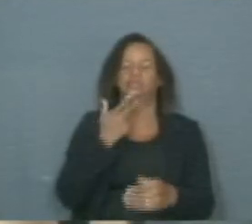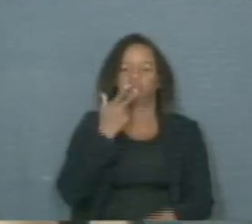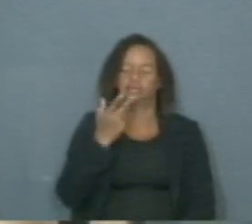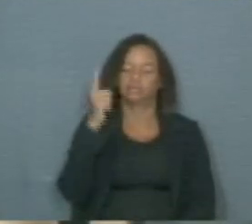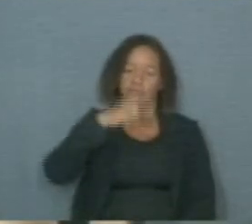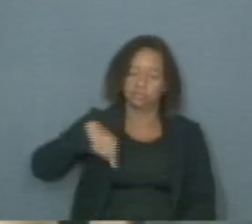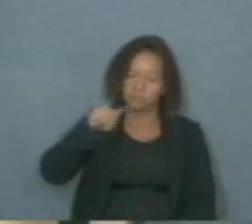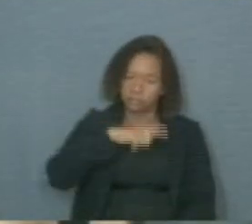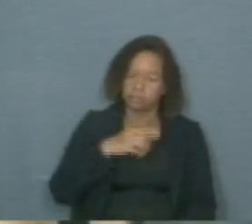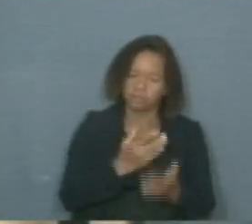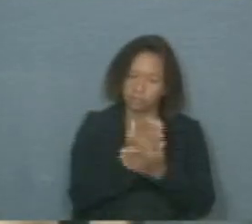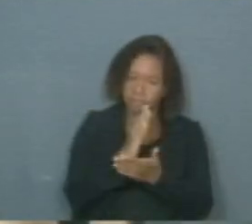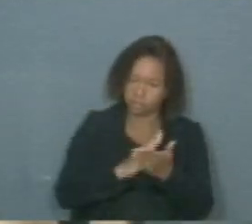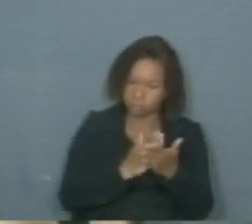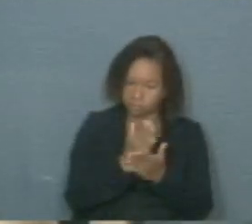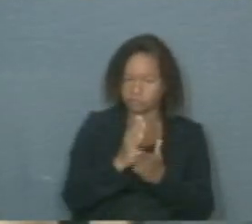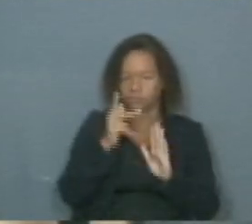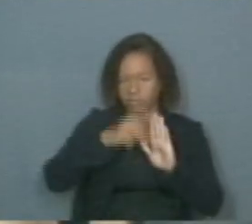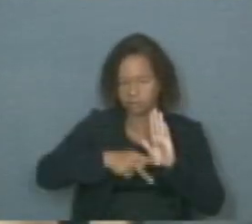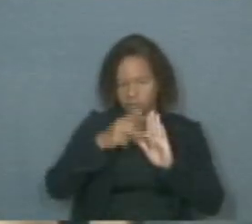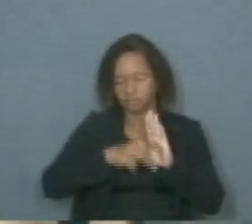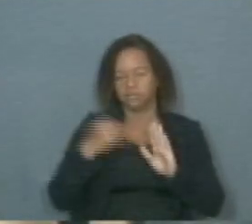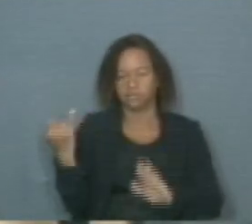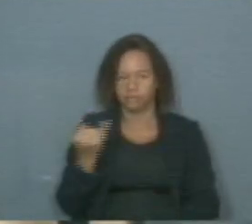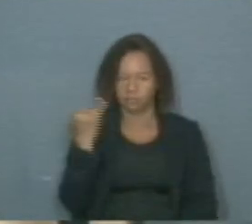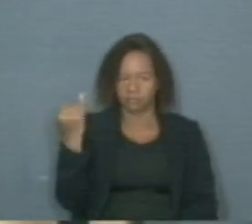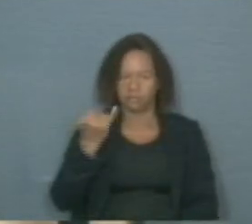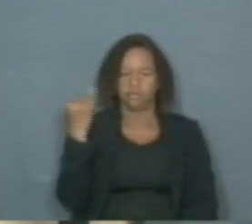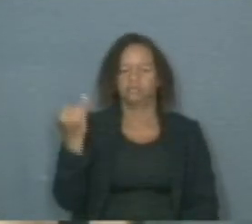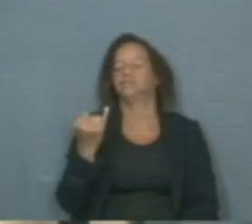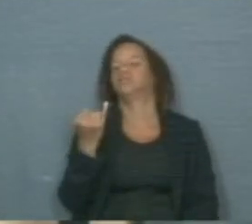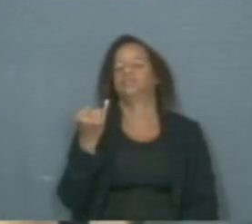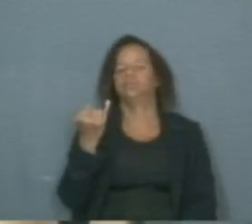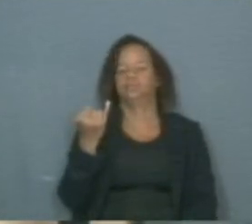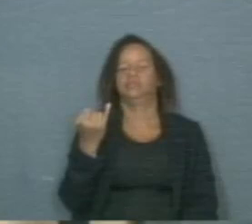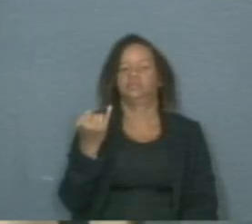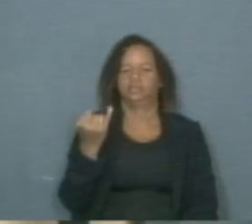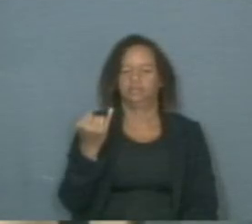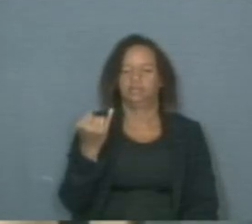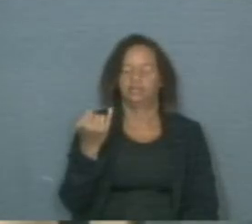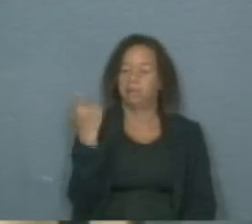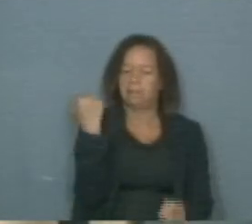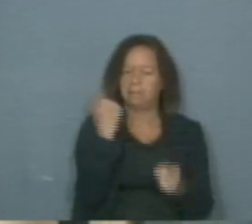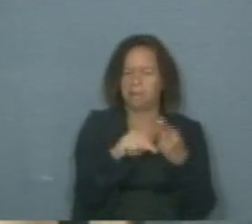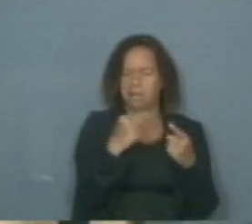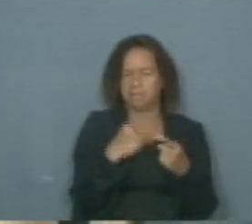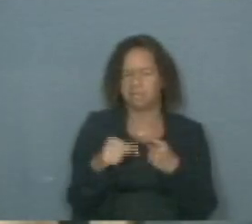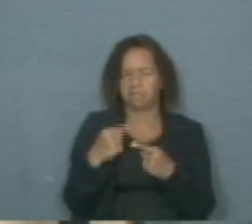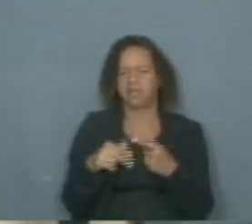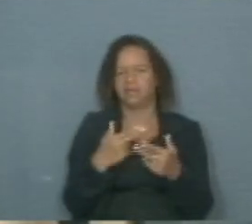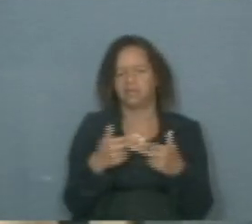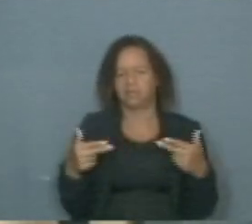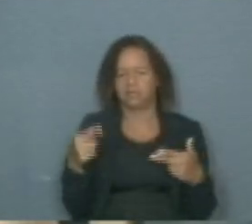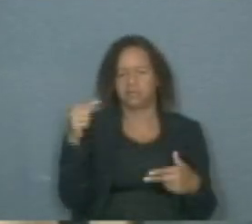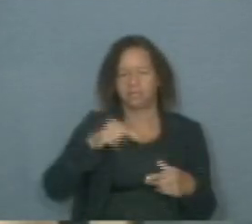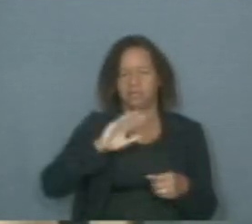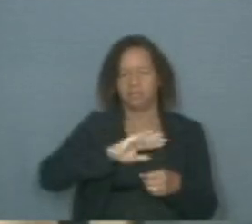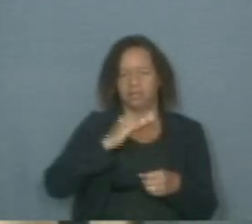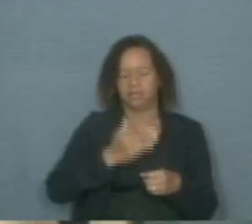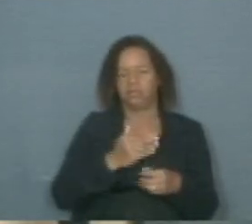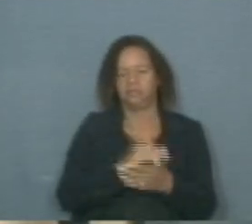que a gente está com alguns projetos importantíssimos justamente para barrar esse tipo de postura aqui dentro da